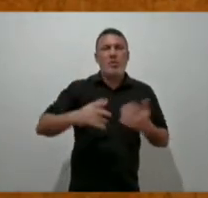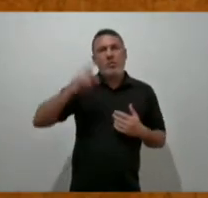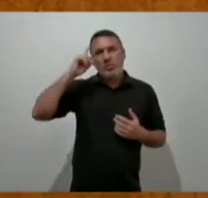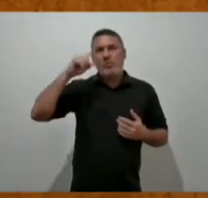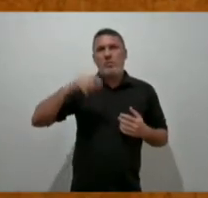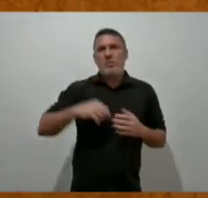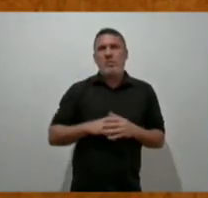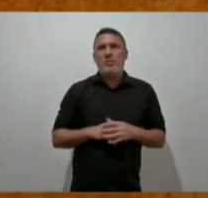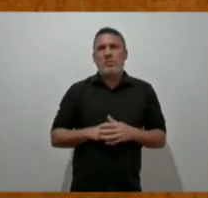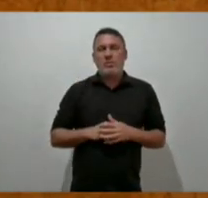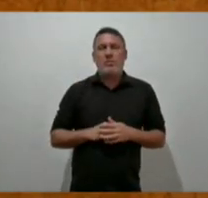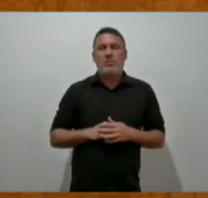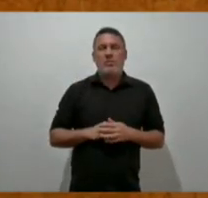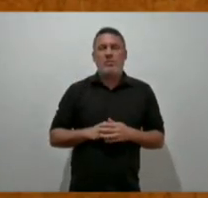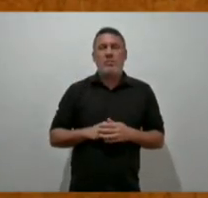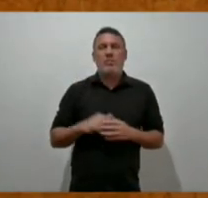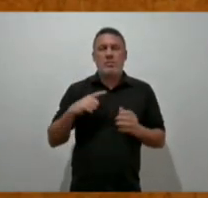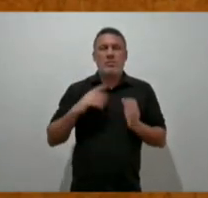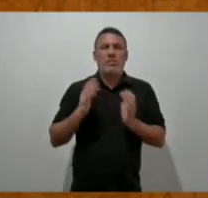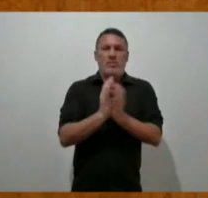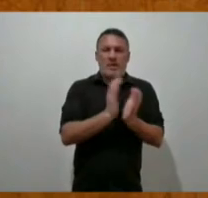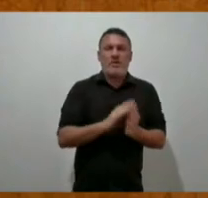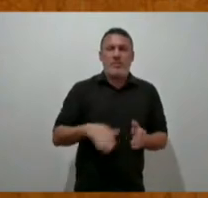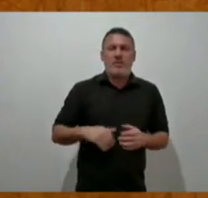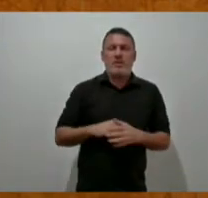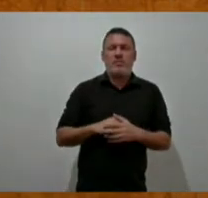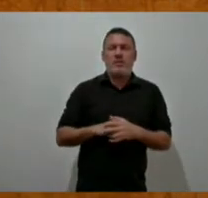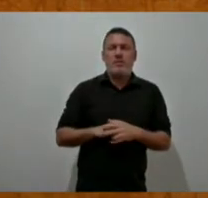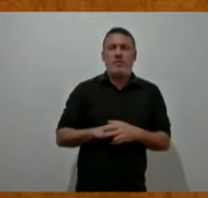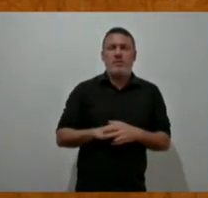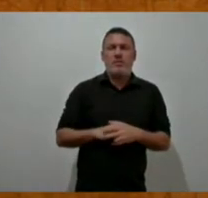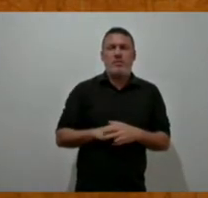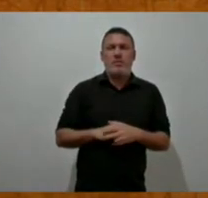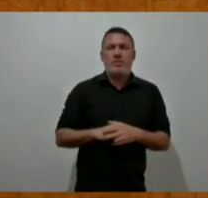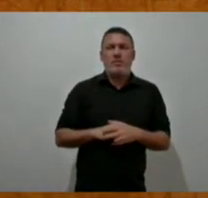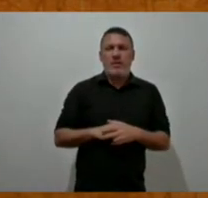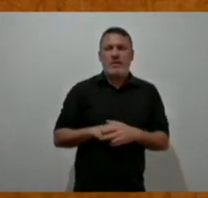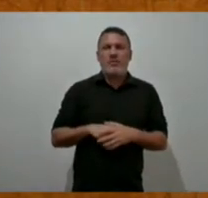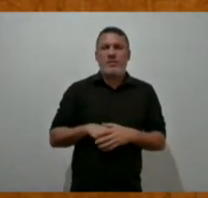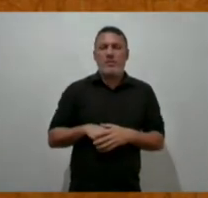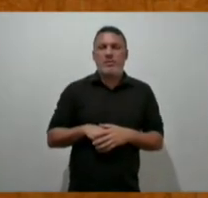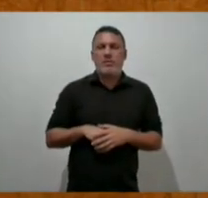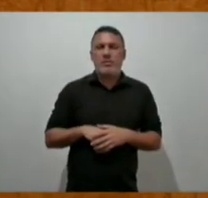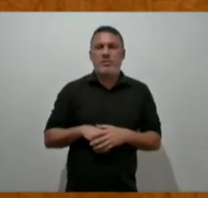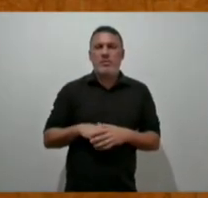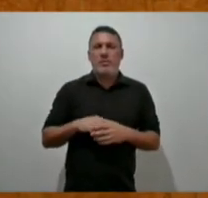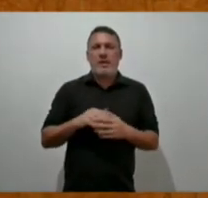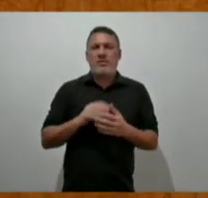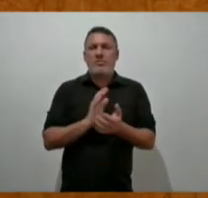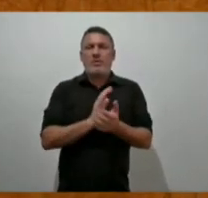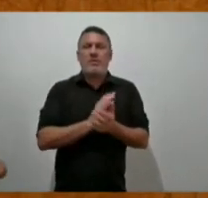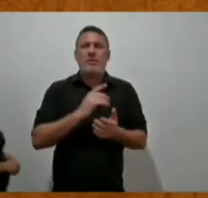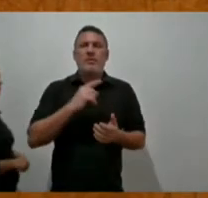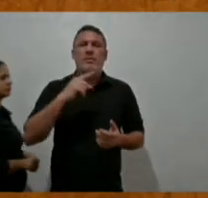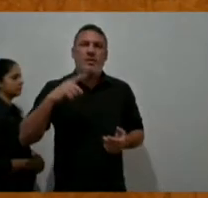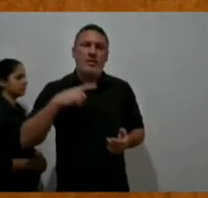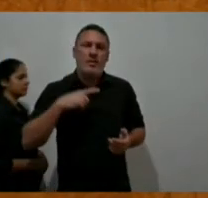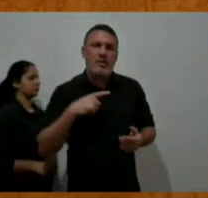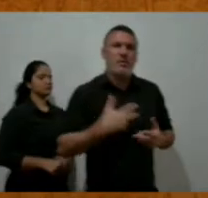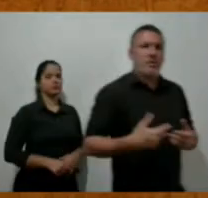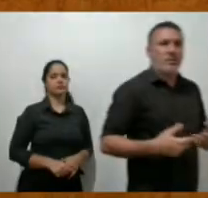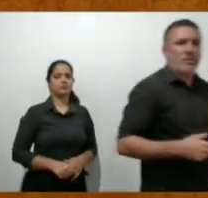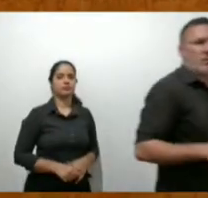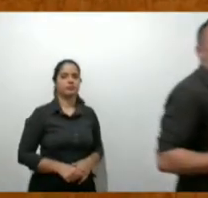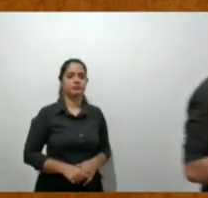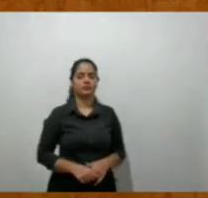algumas funções por concessão ou privatização de serviços que antes eram do Estado. Então, eu queria que você comentasse, de